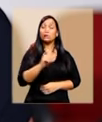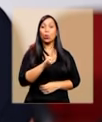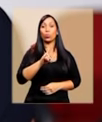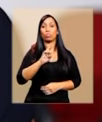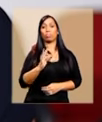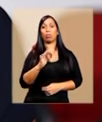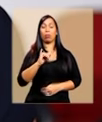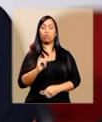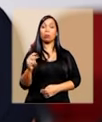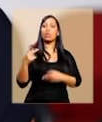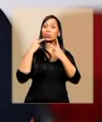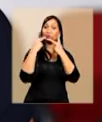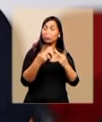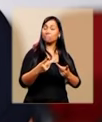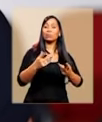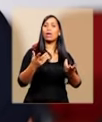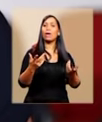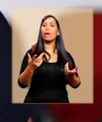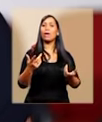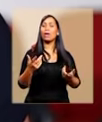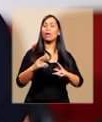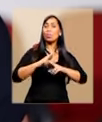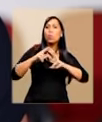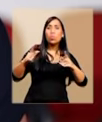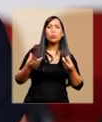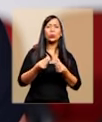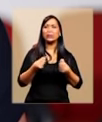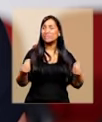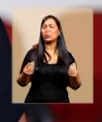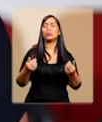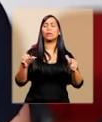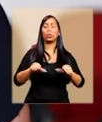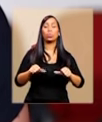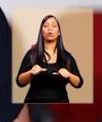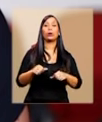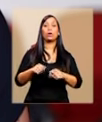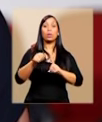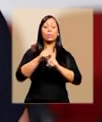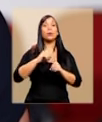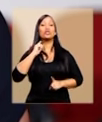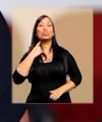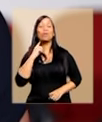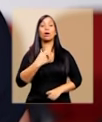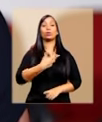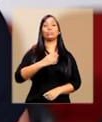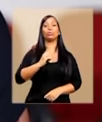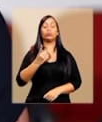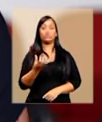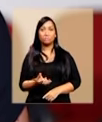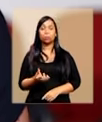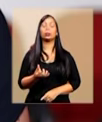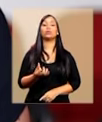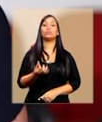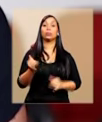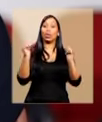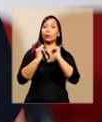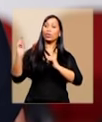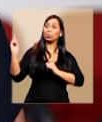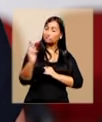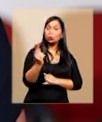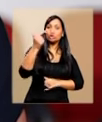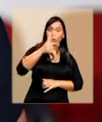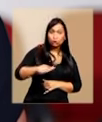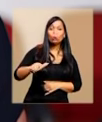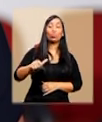da UTI, mas quando nós fomos visitá-la, ela tinha várias sequelas. Em maio de 2016, a Nossa Senhora, a imagem peregrina